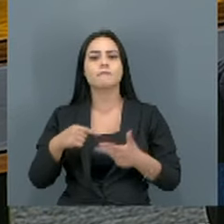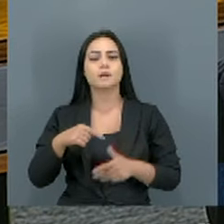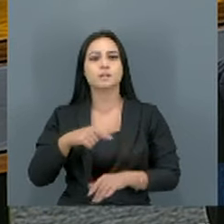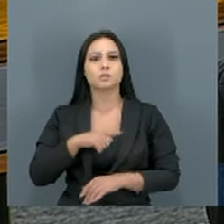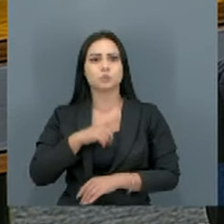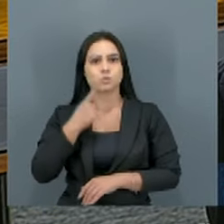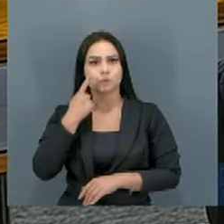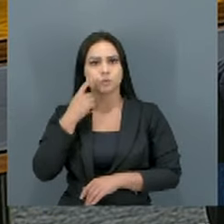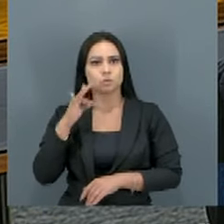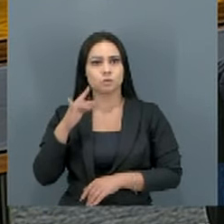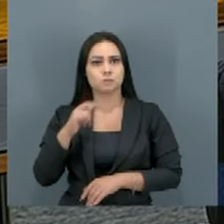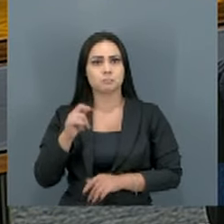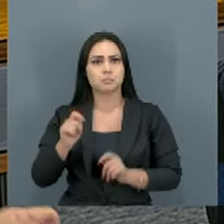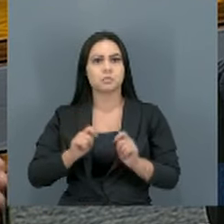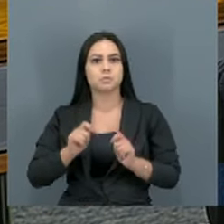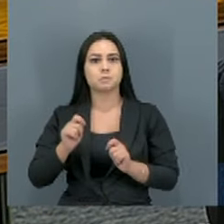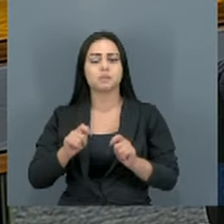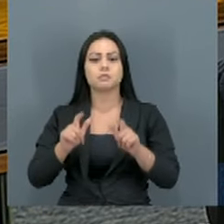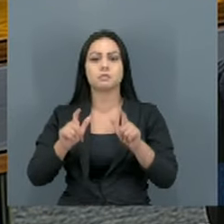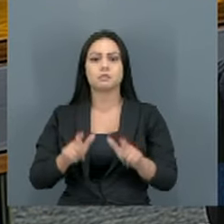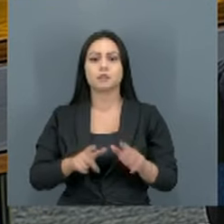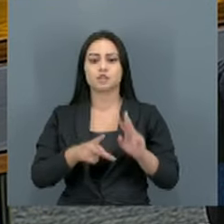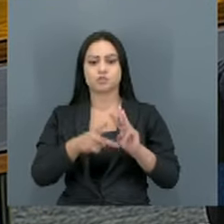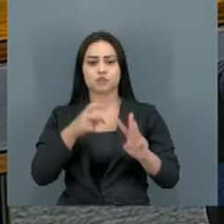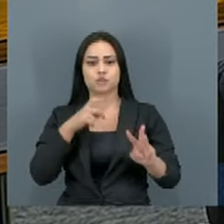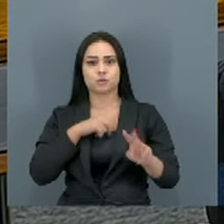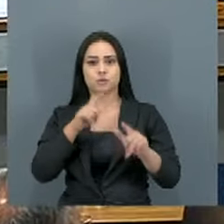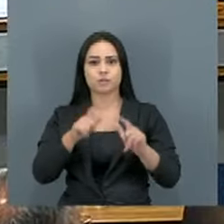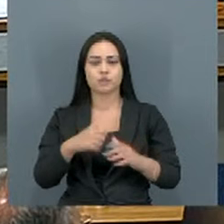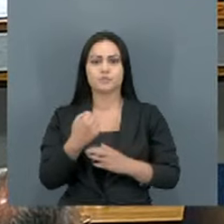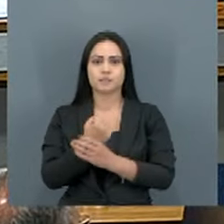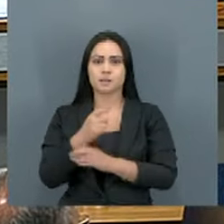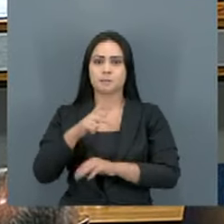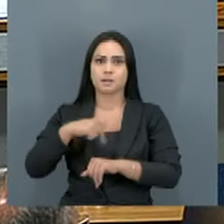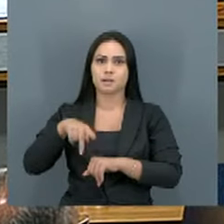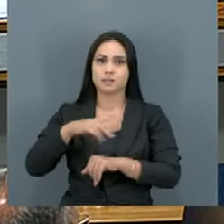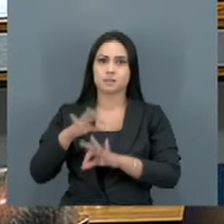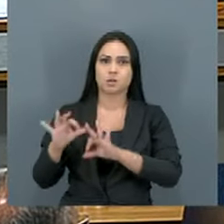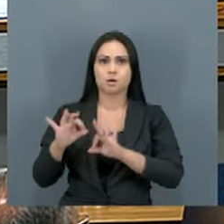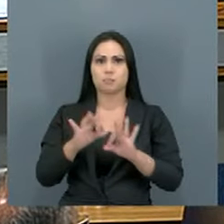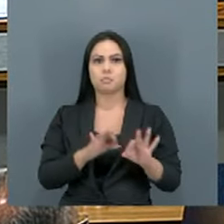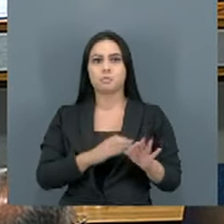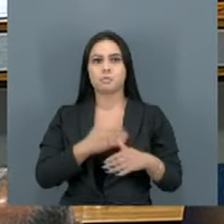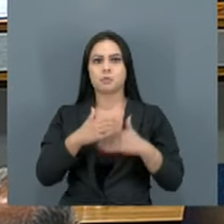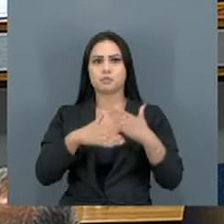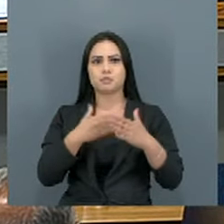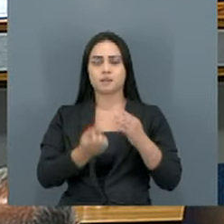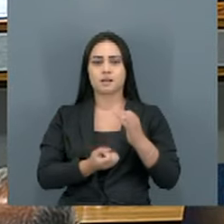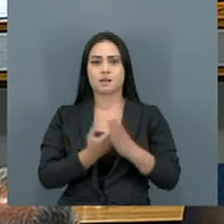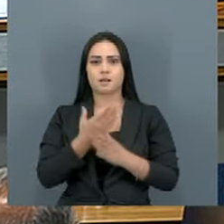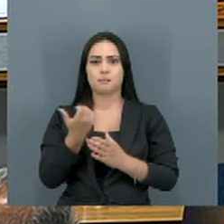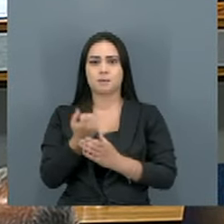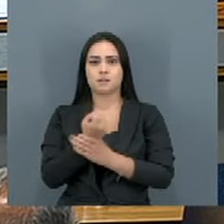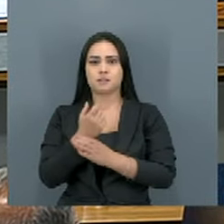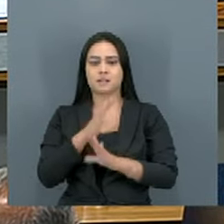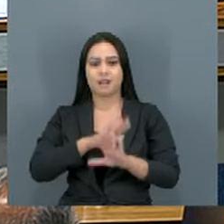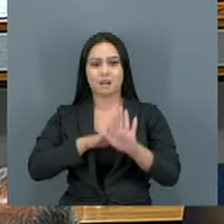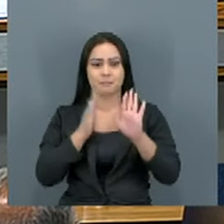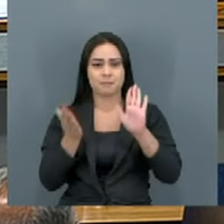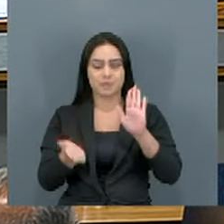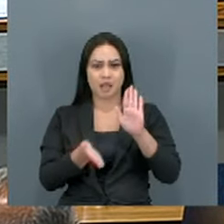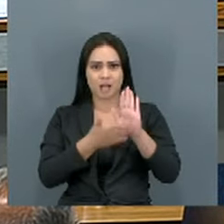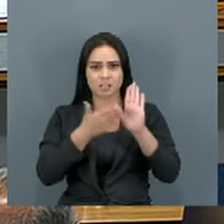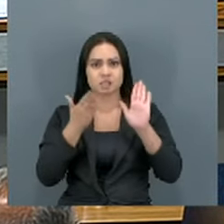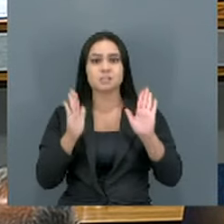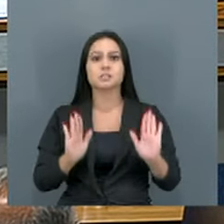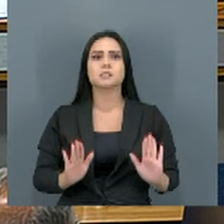Não. Monitoramento de terras indígenas, unidade de conservação em todo o país, acompanha o processo de demarcação, criação, áreas protegidas, ameaças.